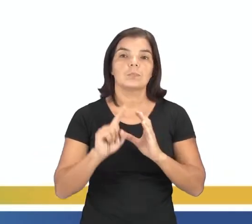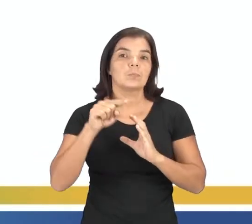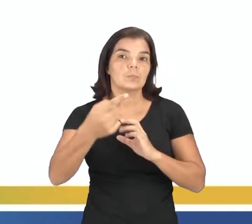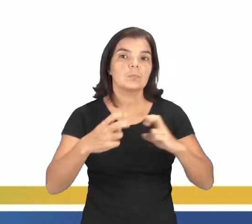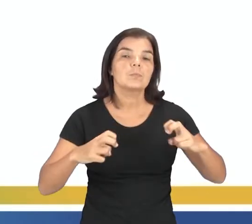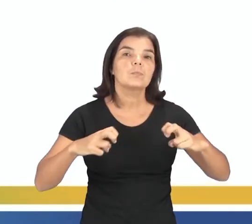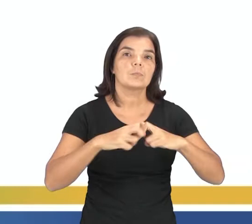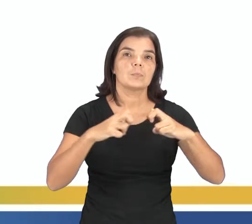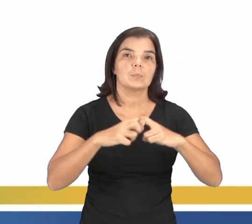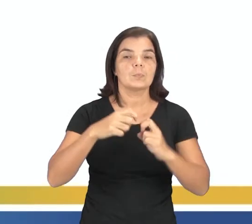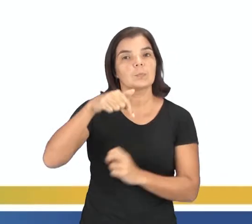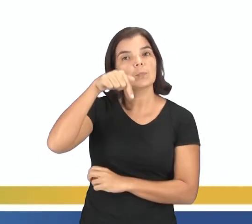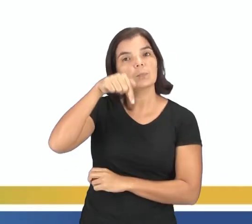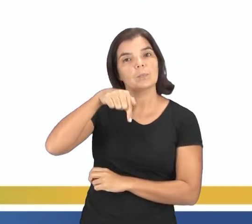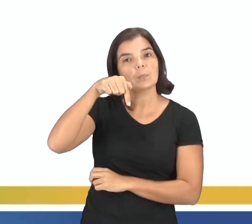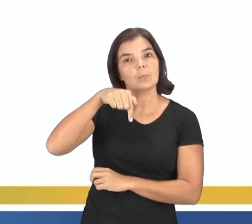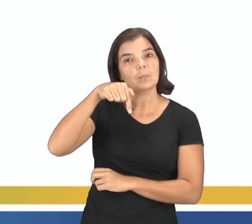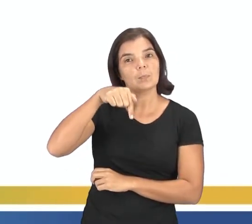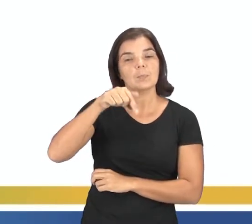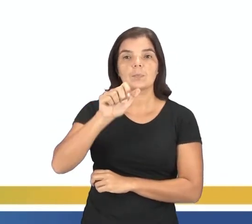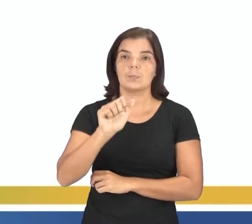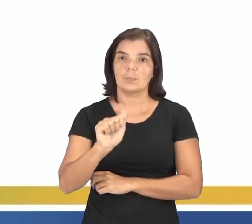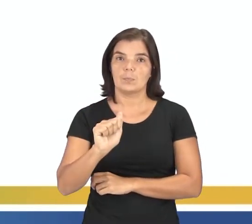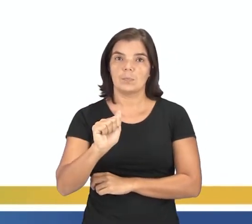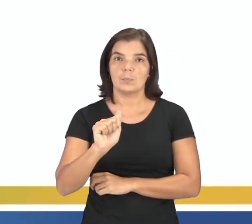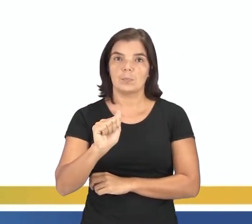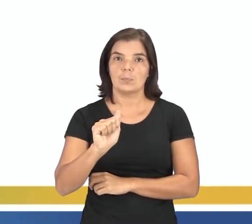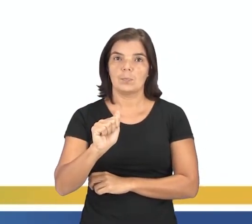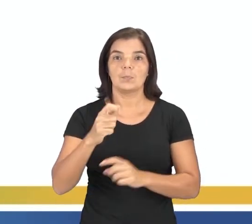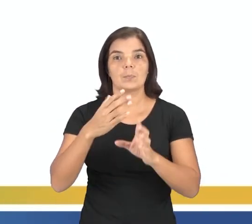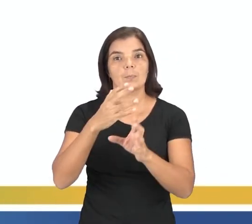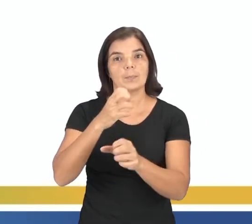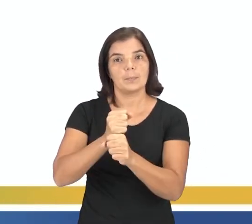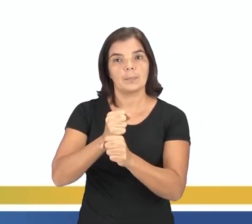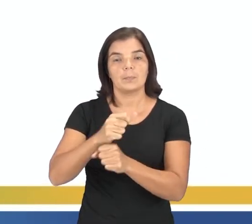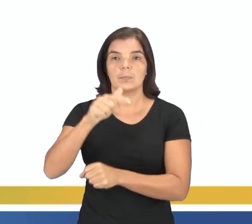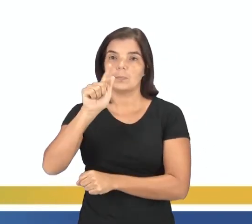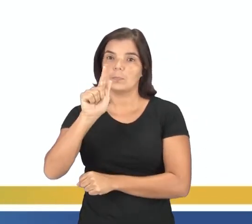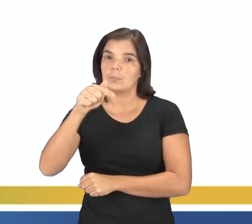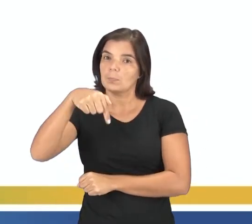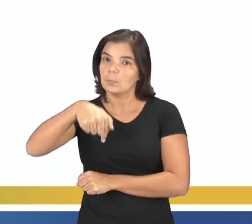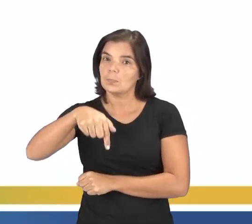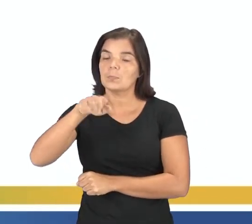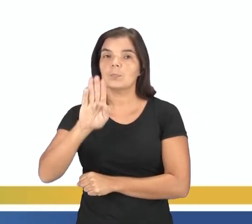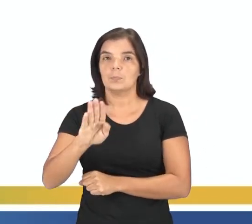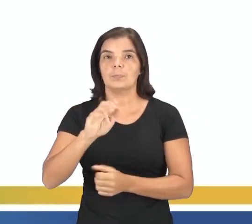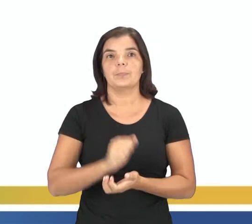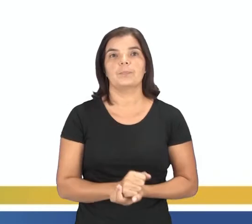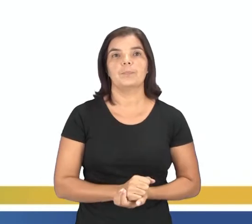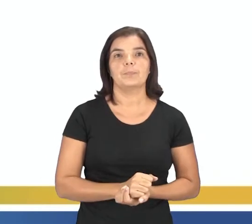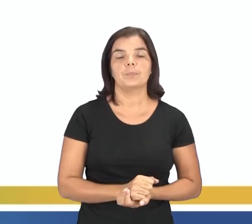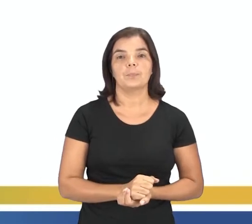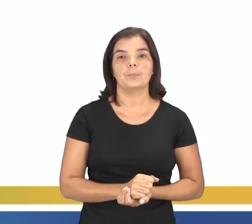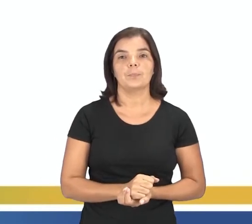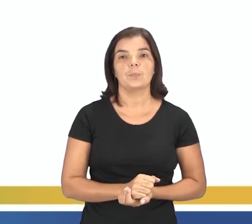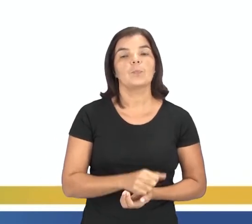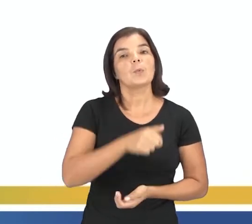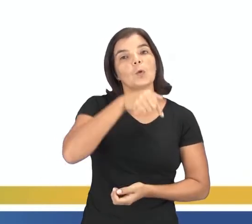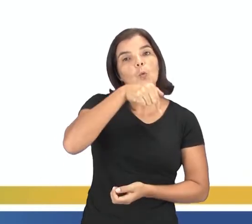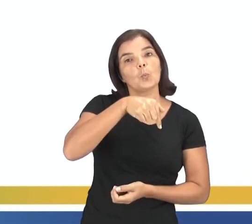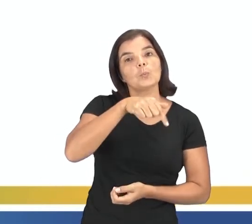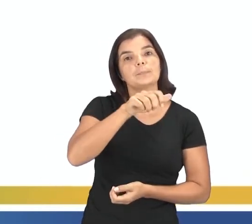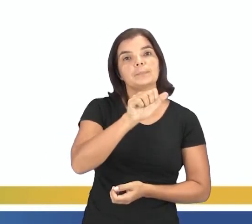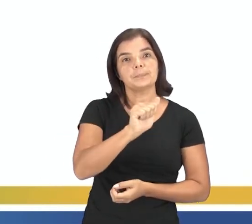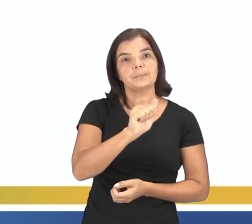da colisão? Esse Q' mais o Q' onde nós vamos ter o seguinte, quantidade